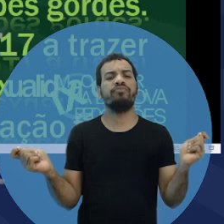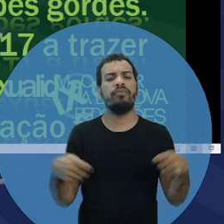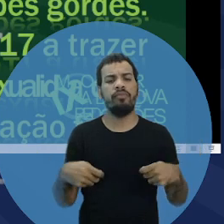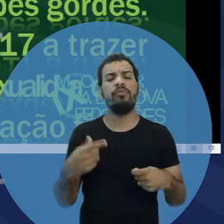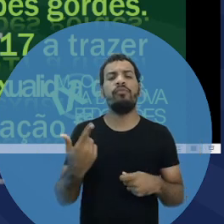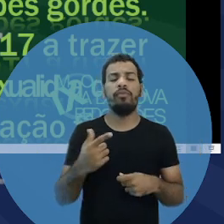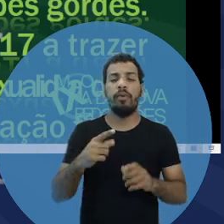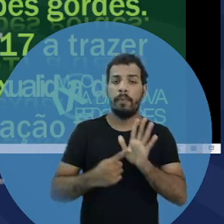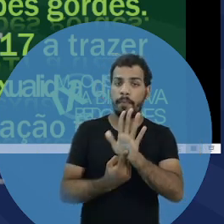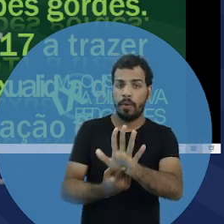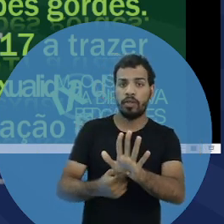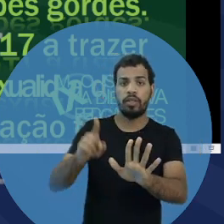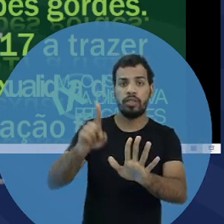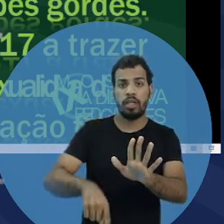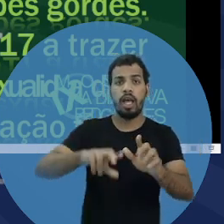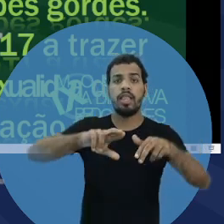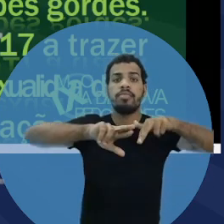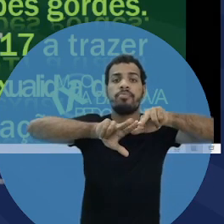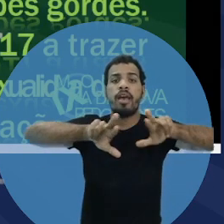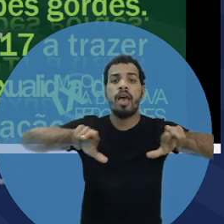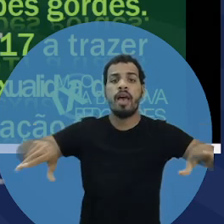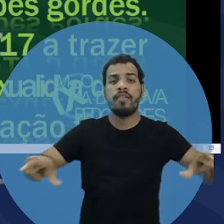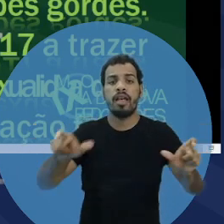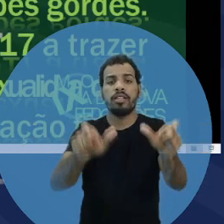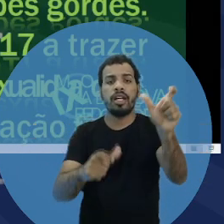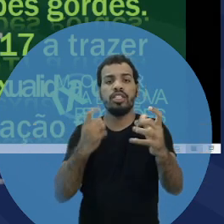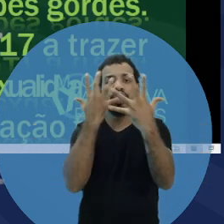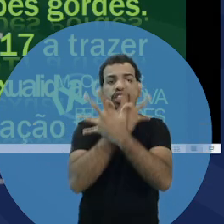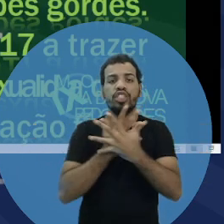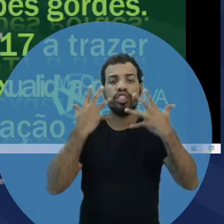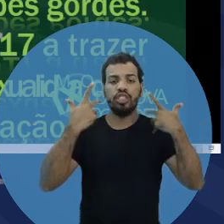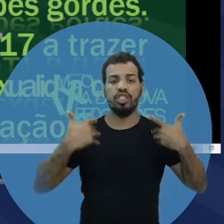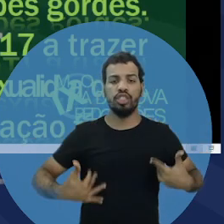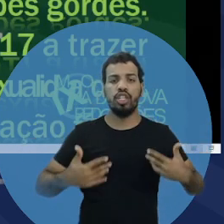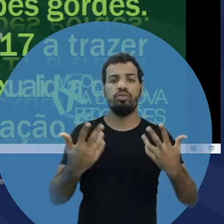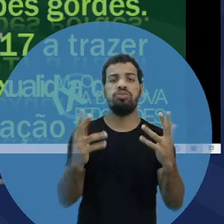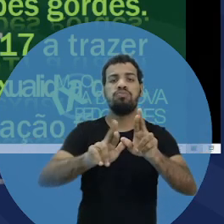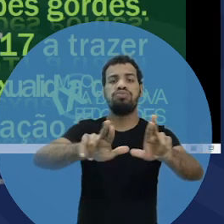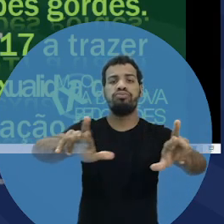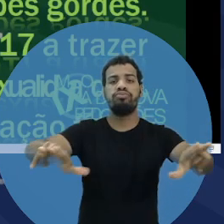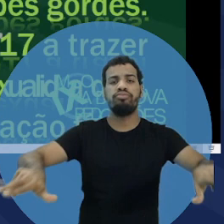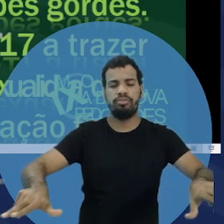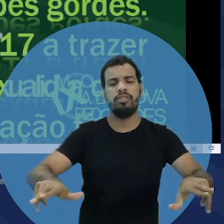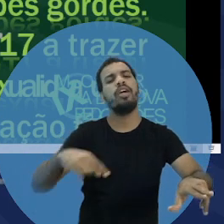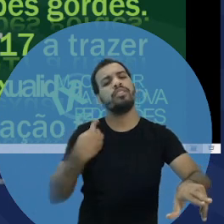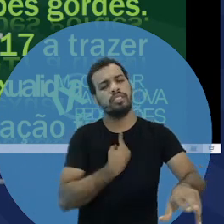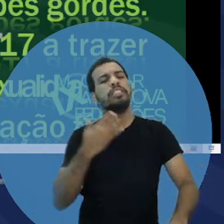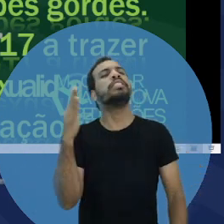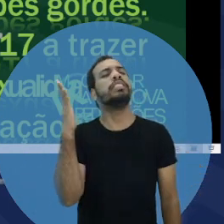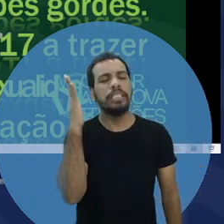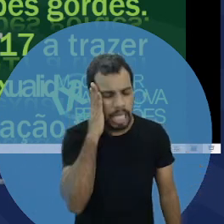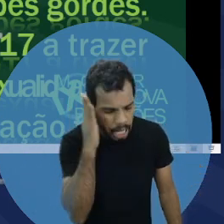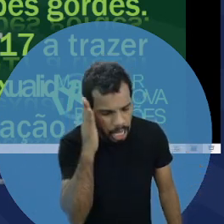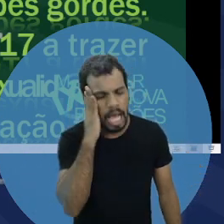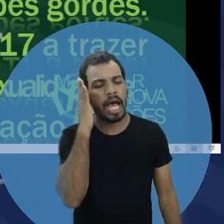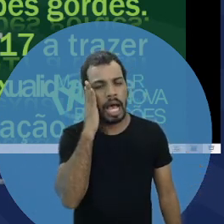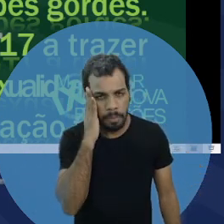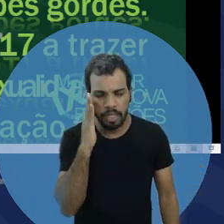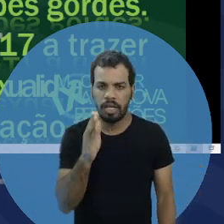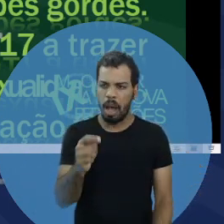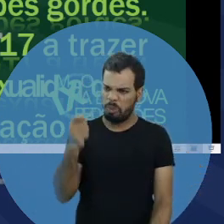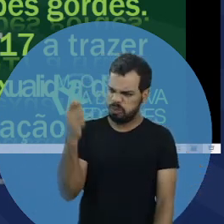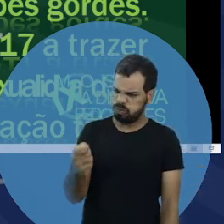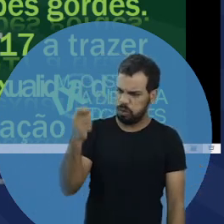essa diversidade de estéticas, né? E a gente sabe que essas imposições